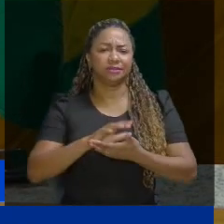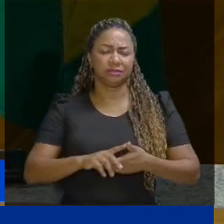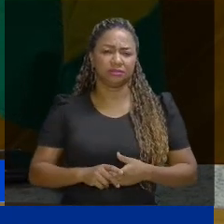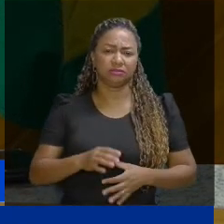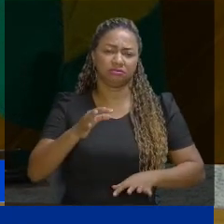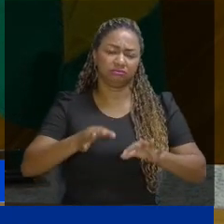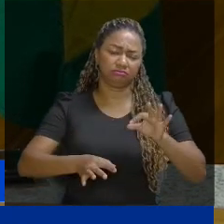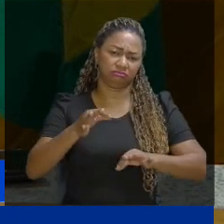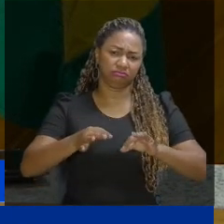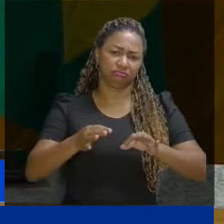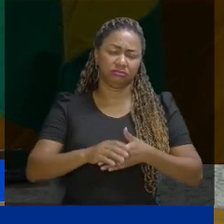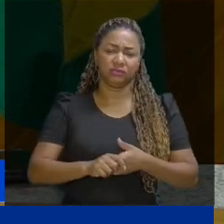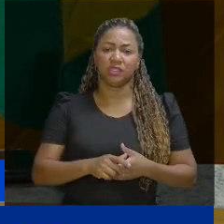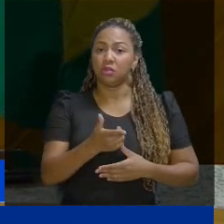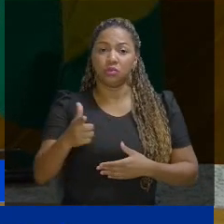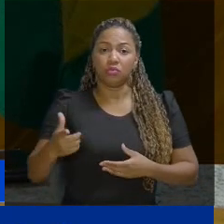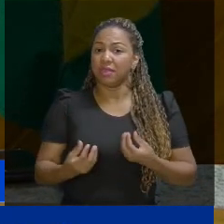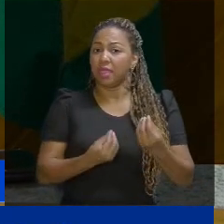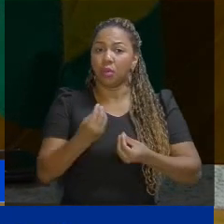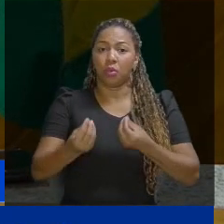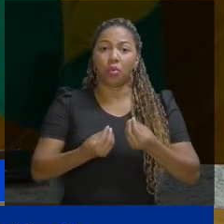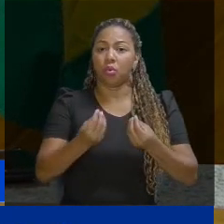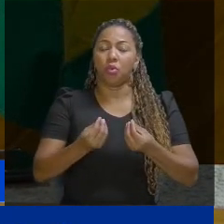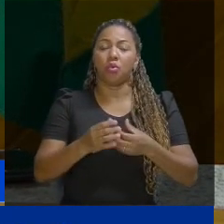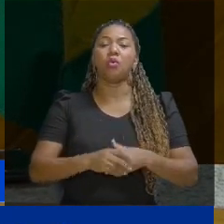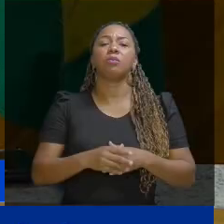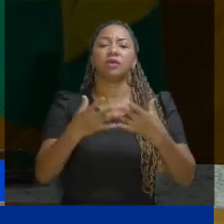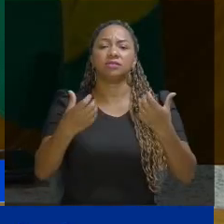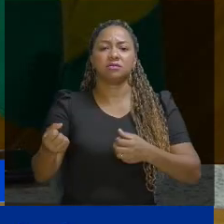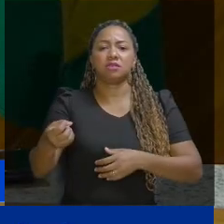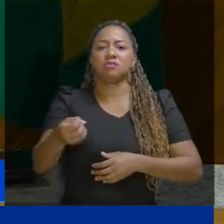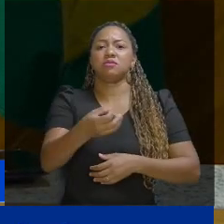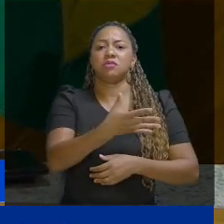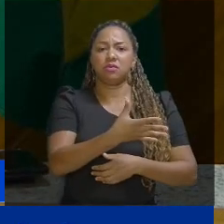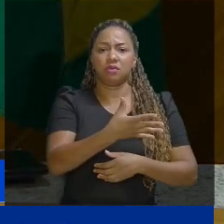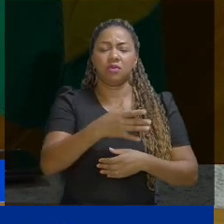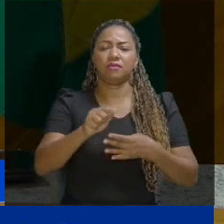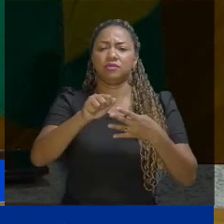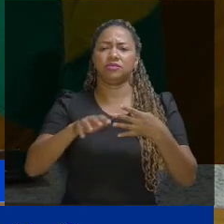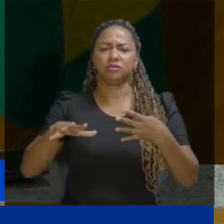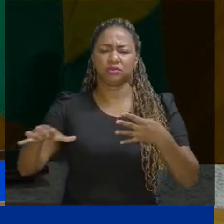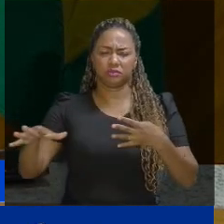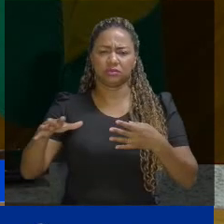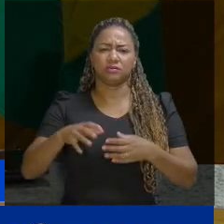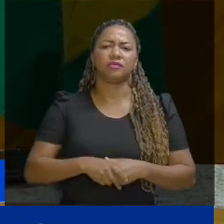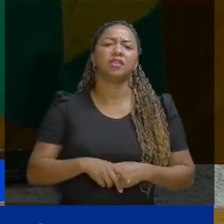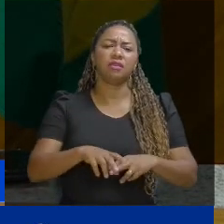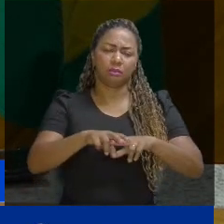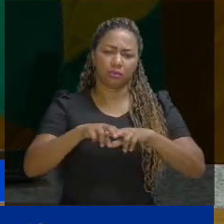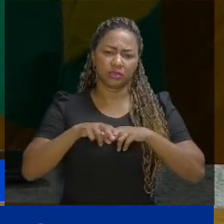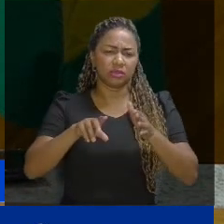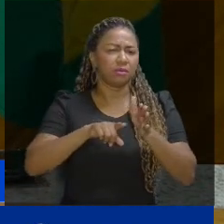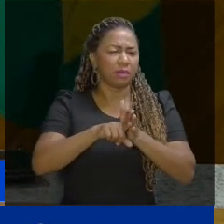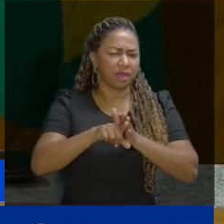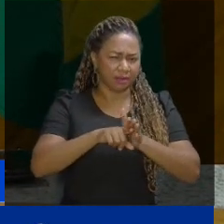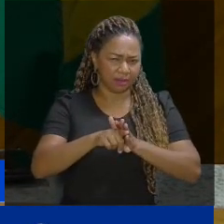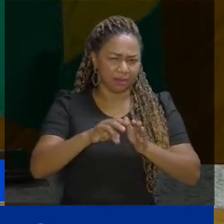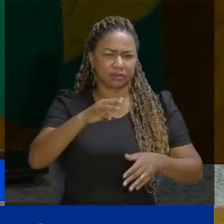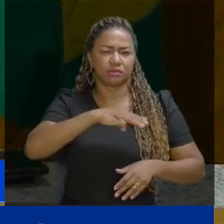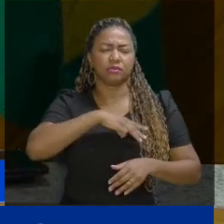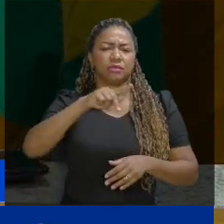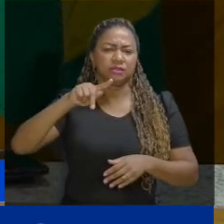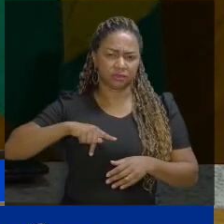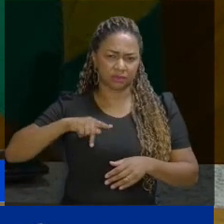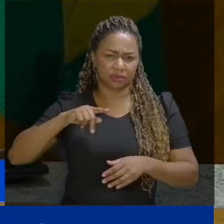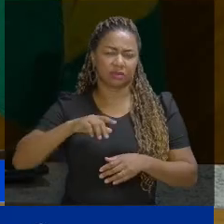se quer julgar. Então, não tem como se qualificar como fato novo aquela jurisprudência. Entretanto, esta é uma análise que o Ministério Público está